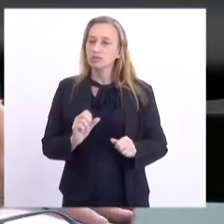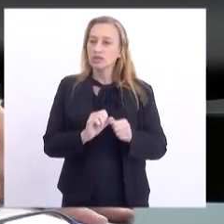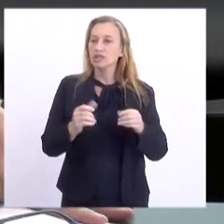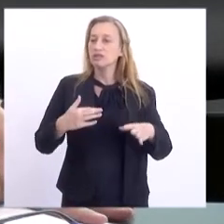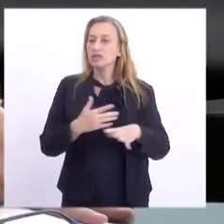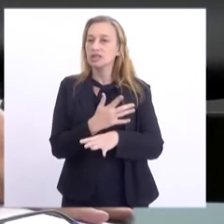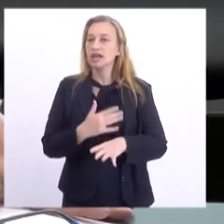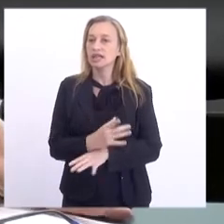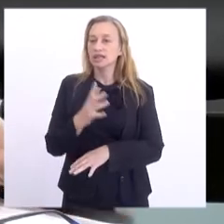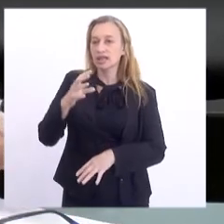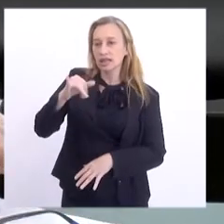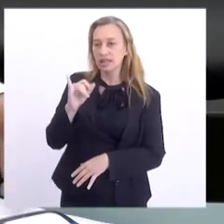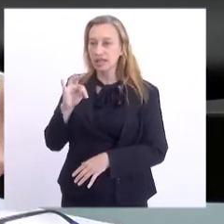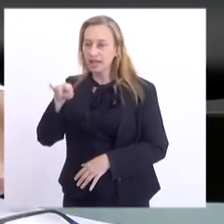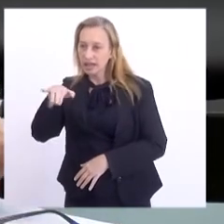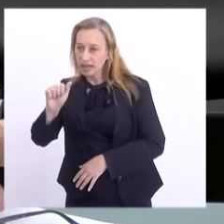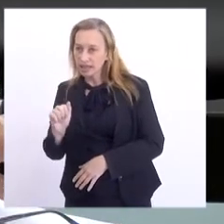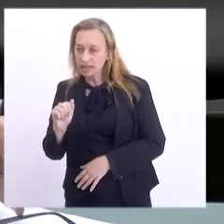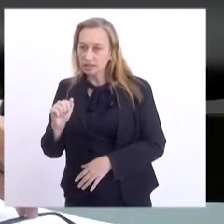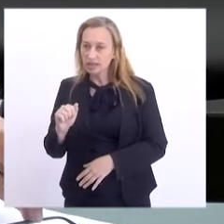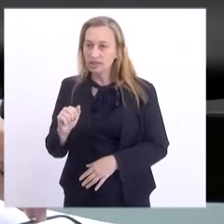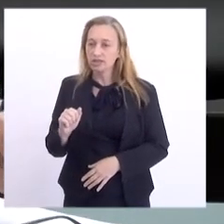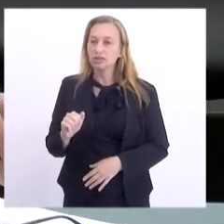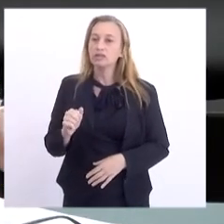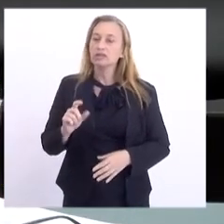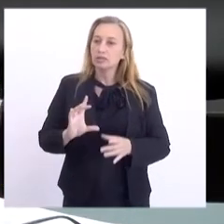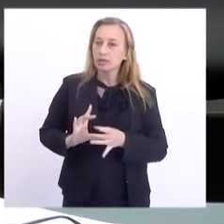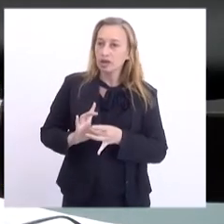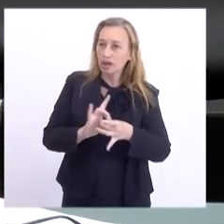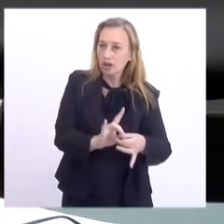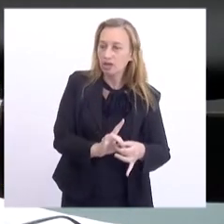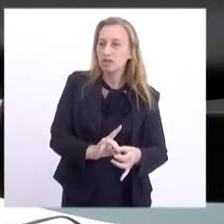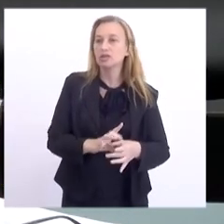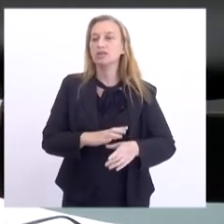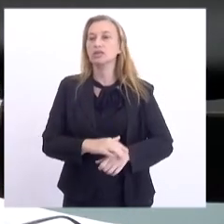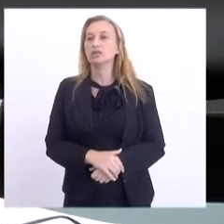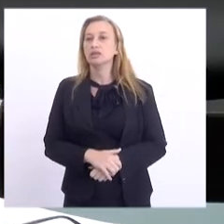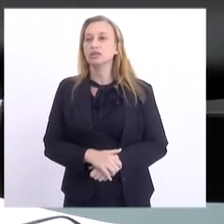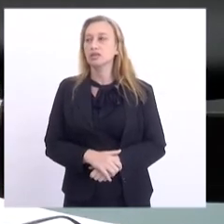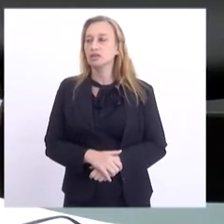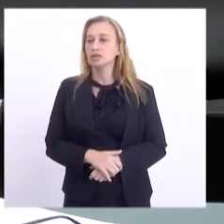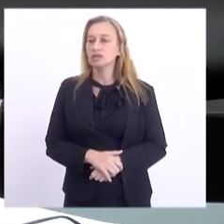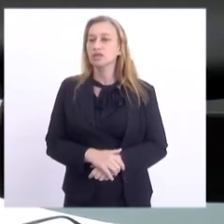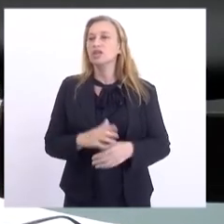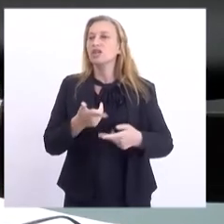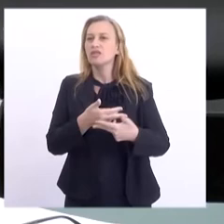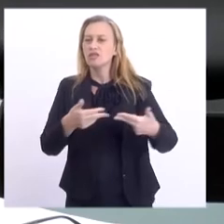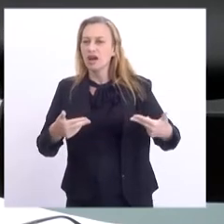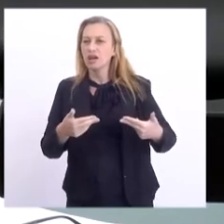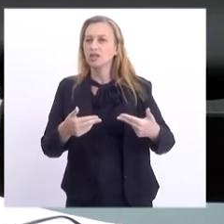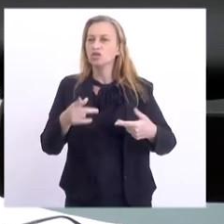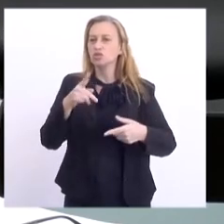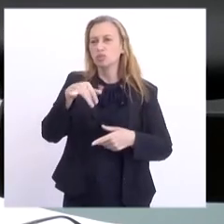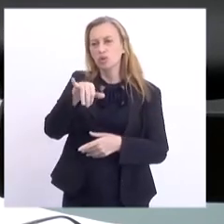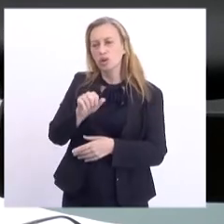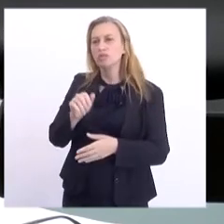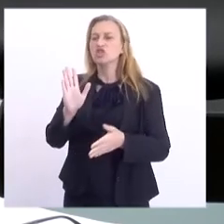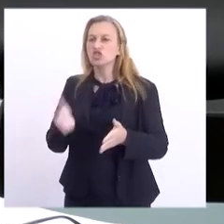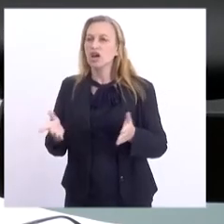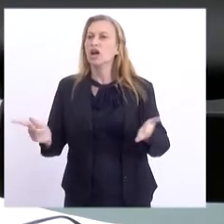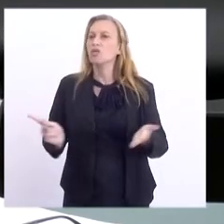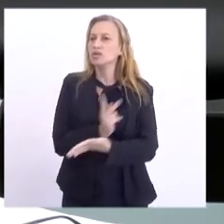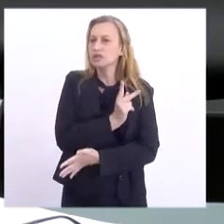cidade integrada vou só também pegar um gancho que o cidade integrada que muitos dos programas que já